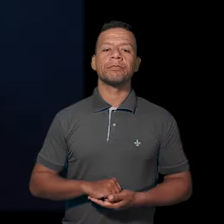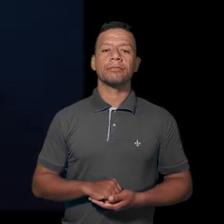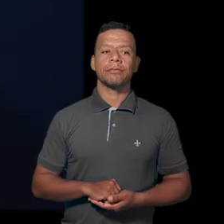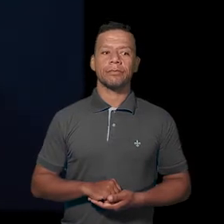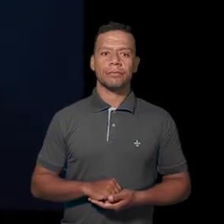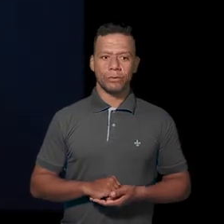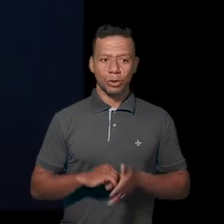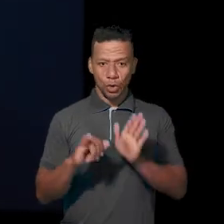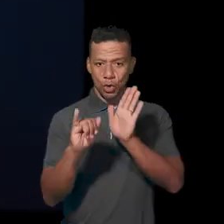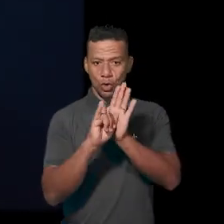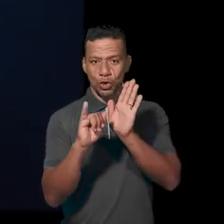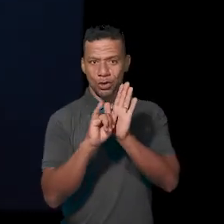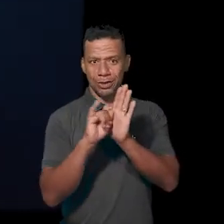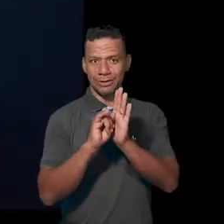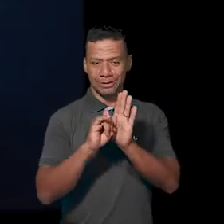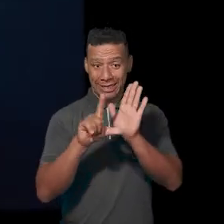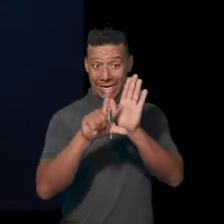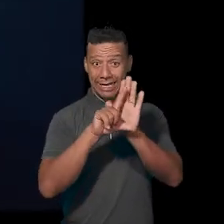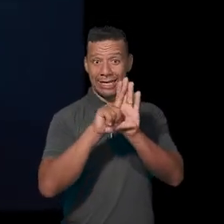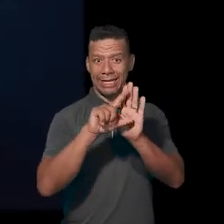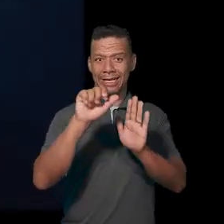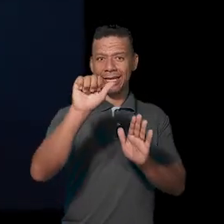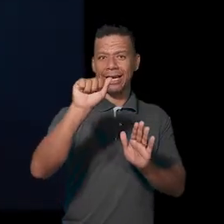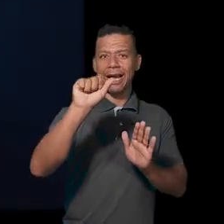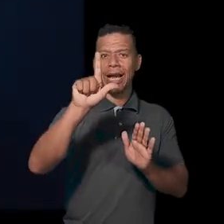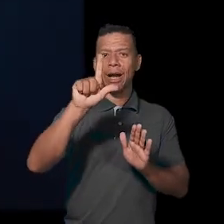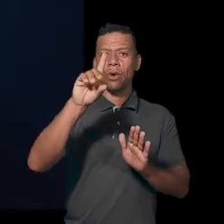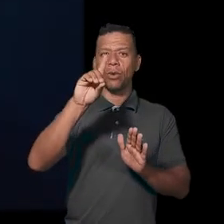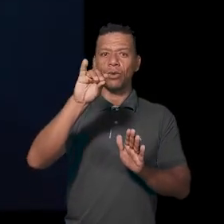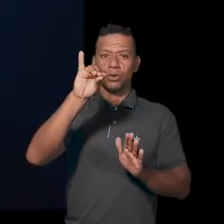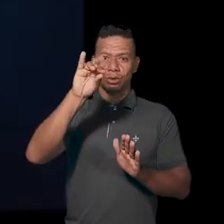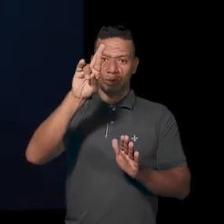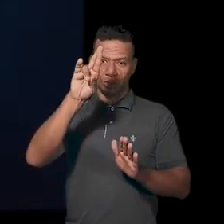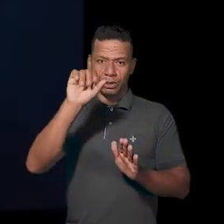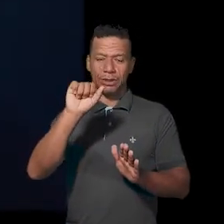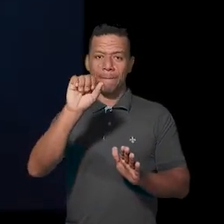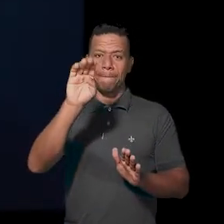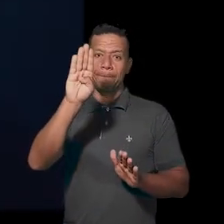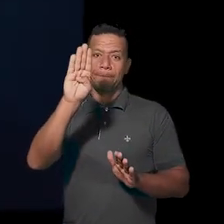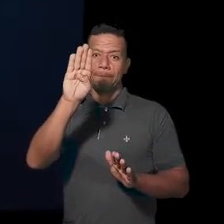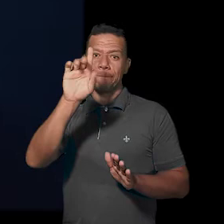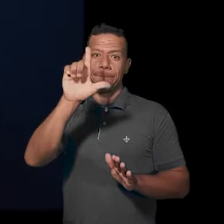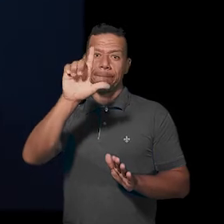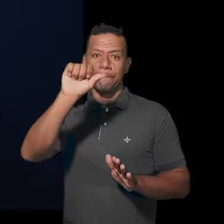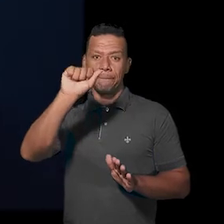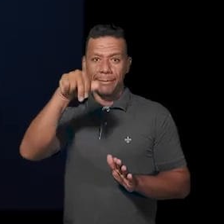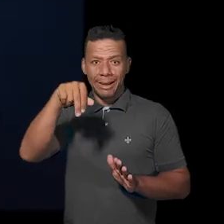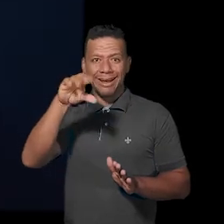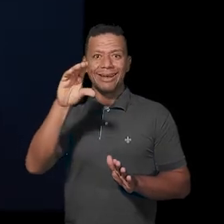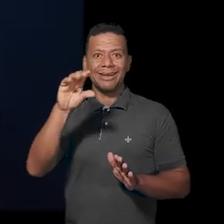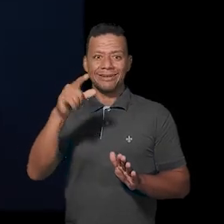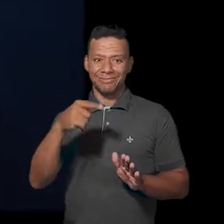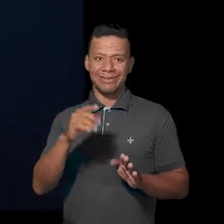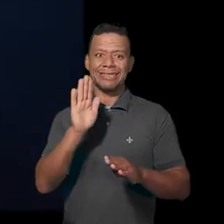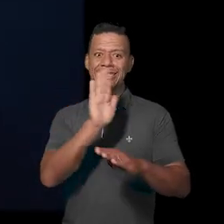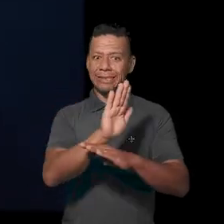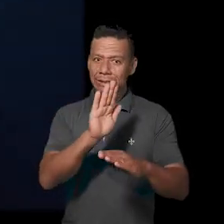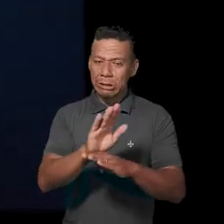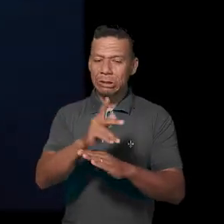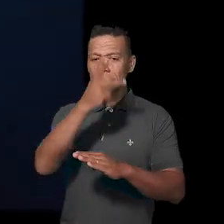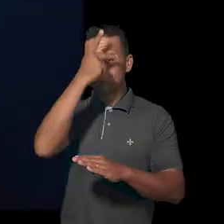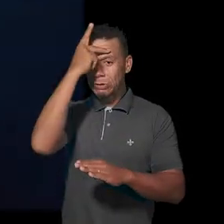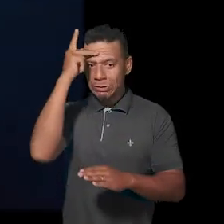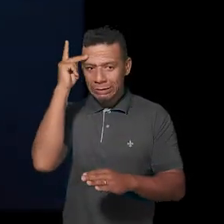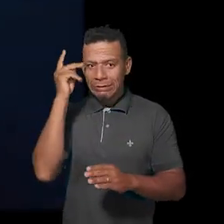Os editais da Lei Aldir Blanc vieram para desafogar muita gente que estava em situação bem perigosa durante